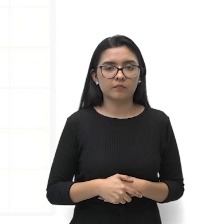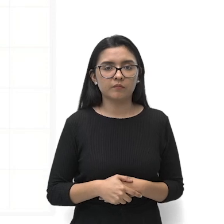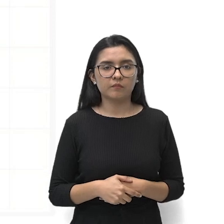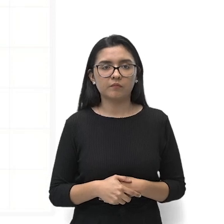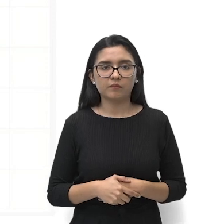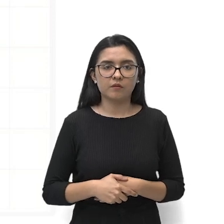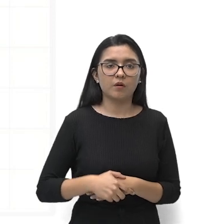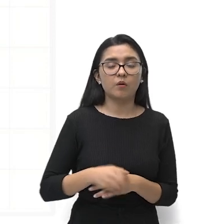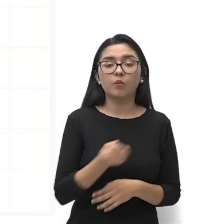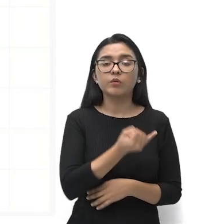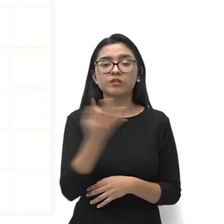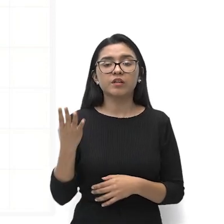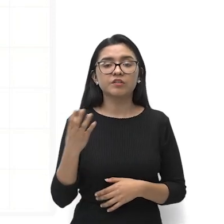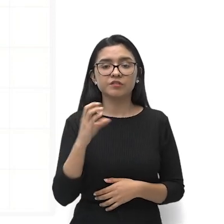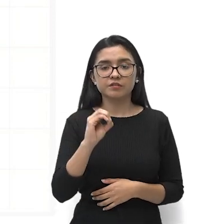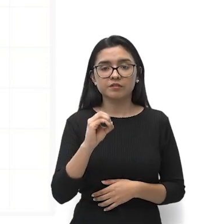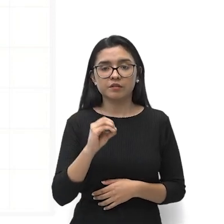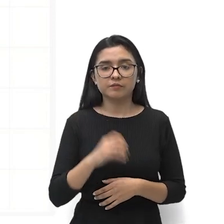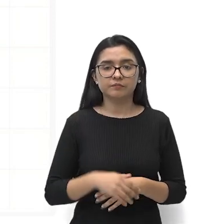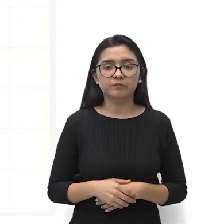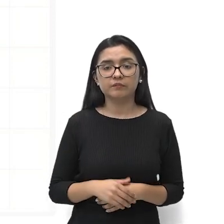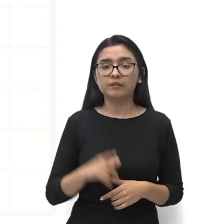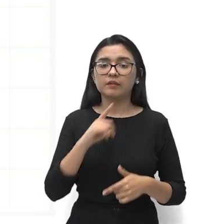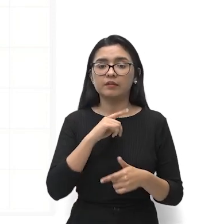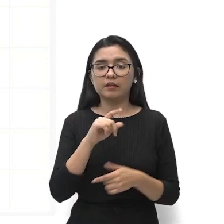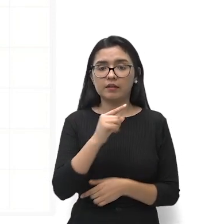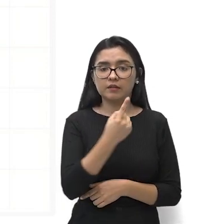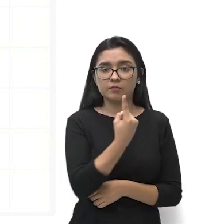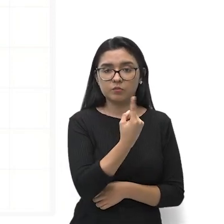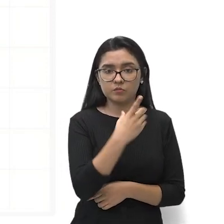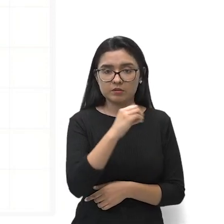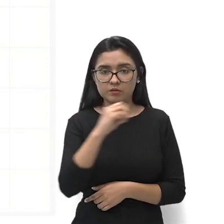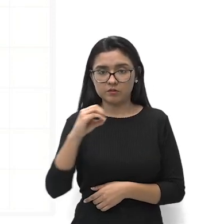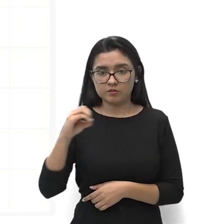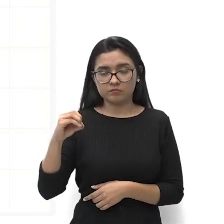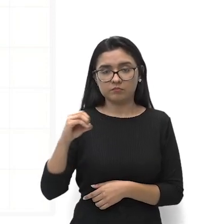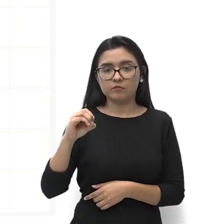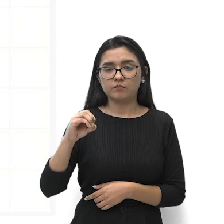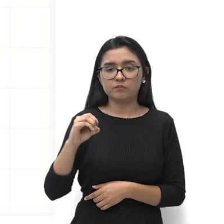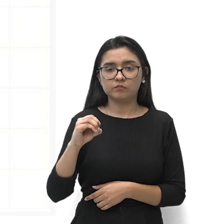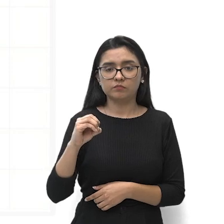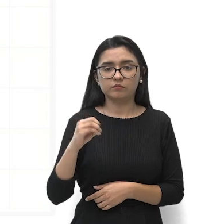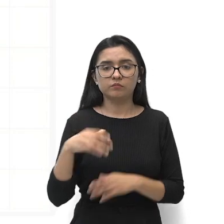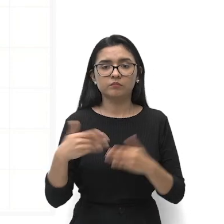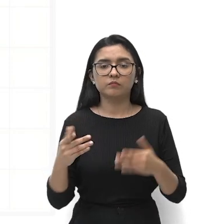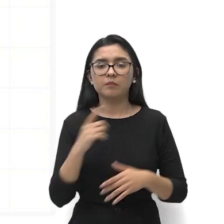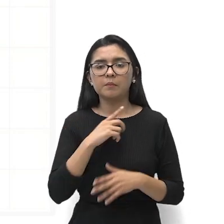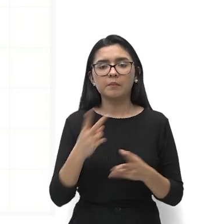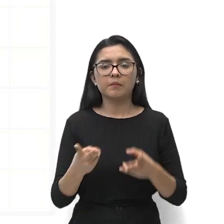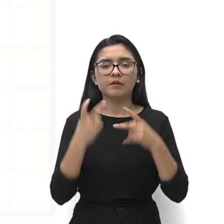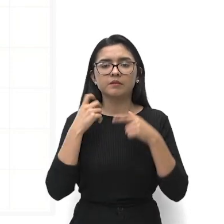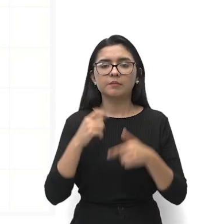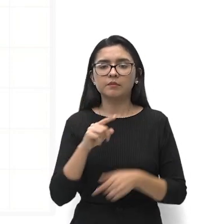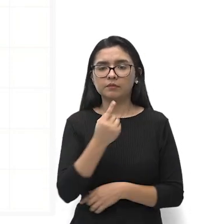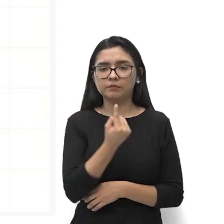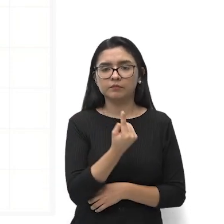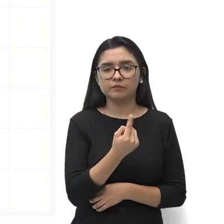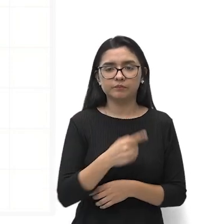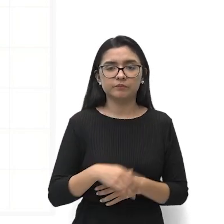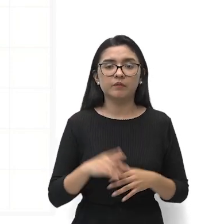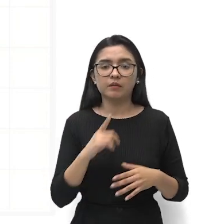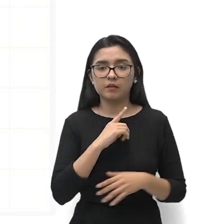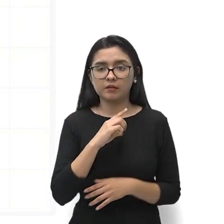contar a quantidade de zero, ó. 5, ó. Então a vírgula está bem aqui, ó. Eu tenho aqui,